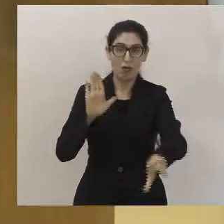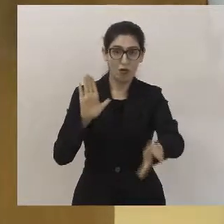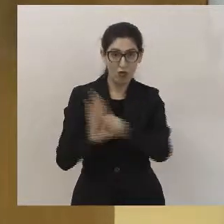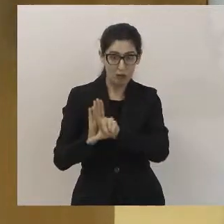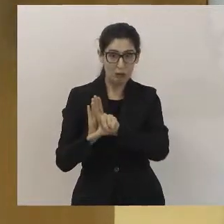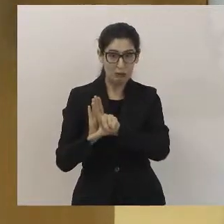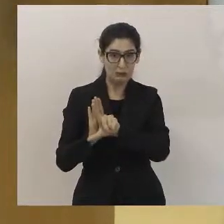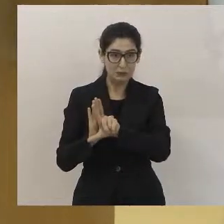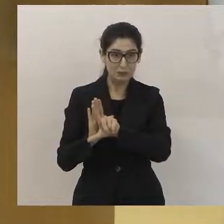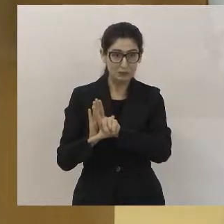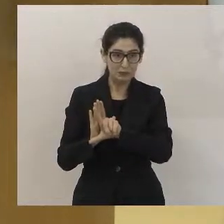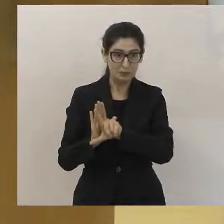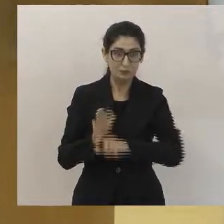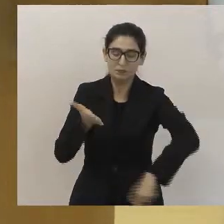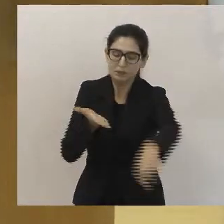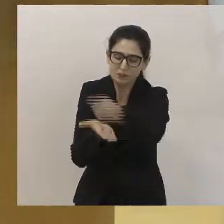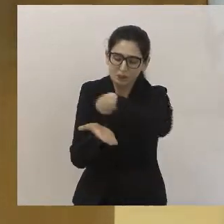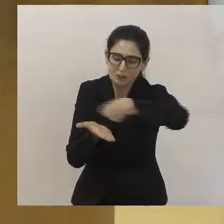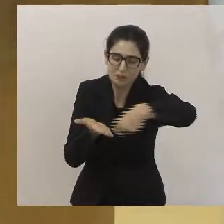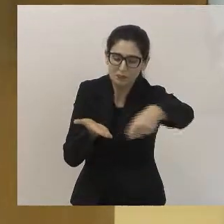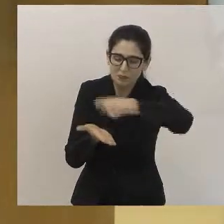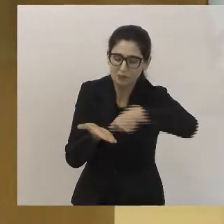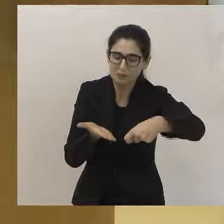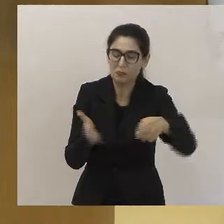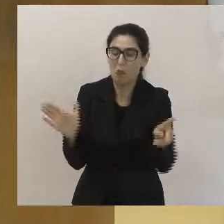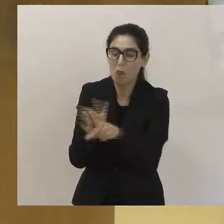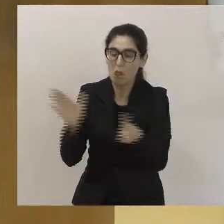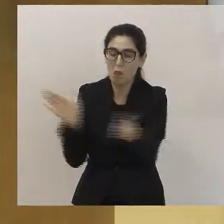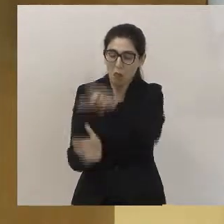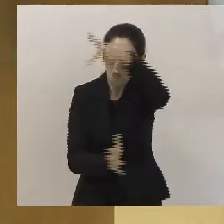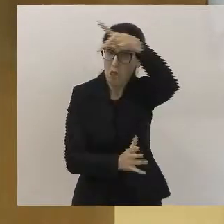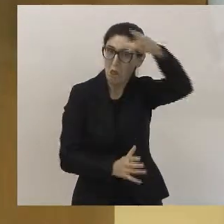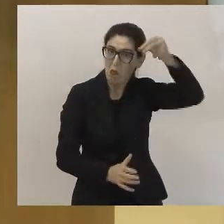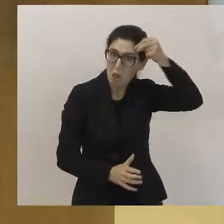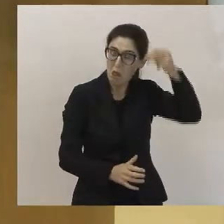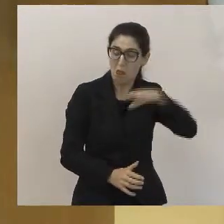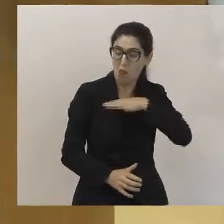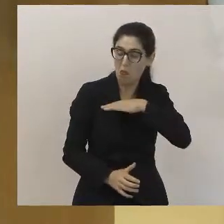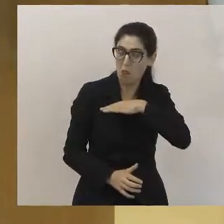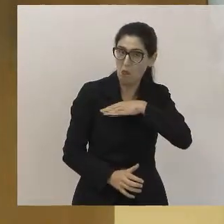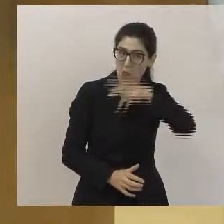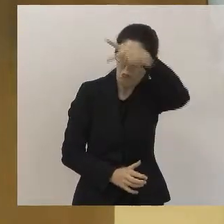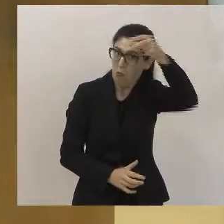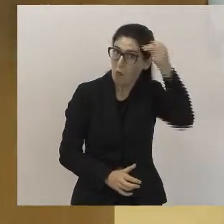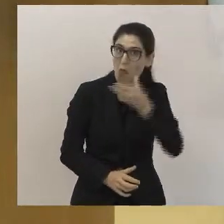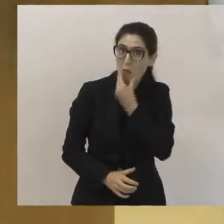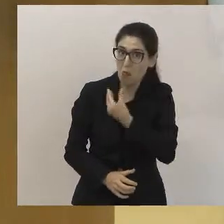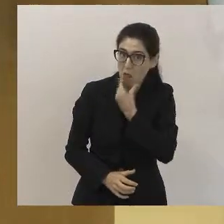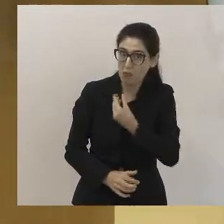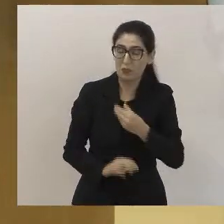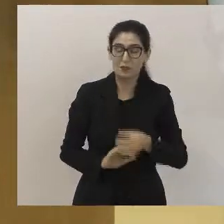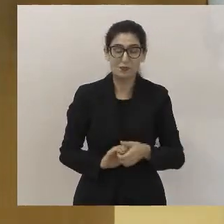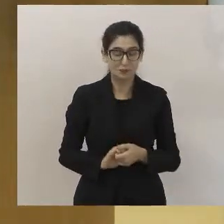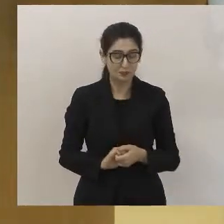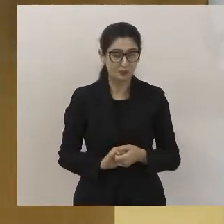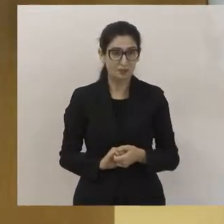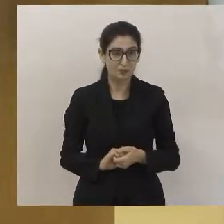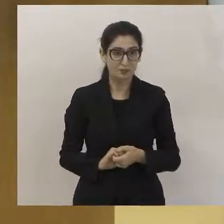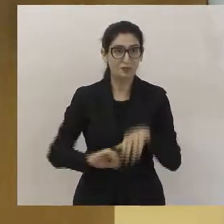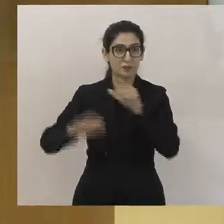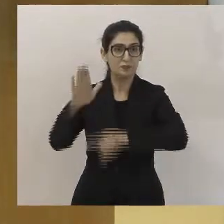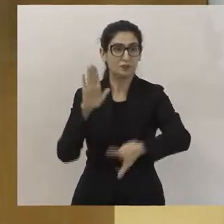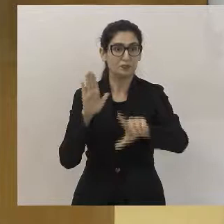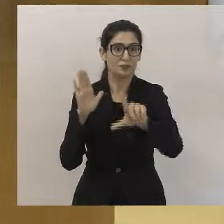a que é de autoria do prefeito tá que é a